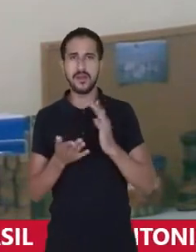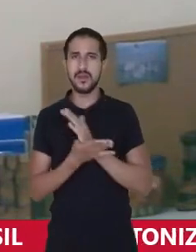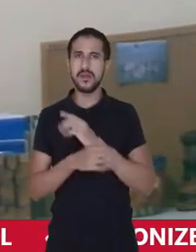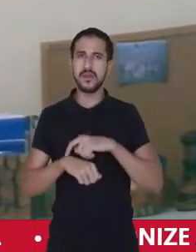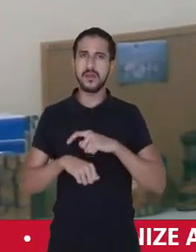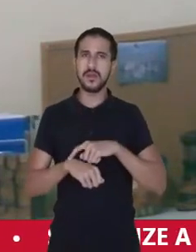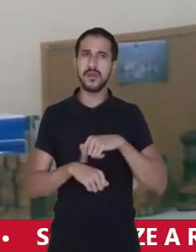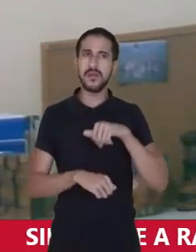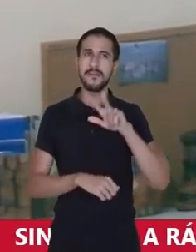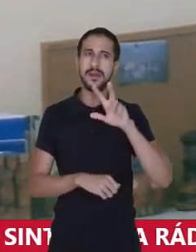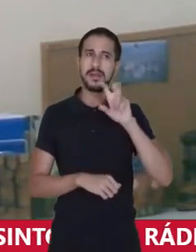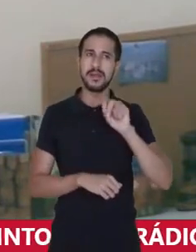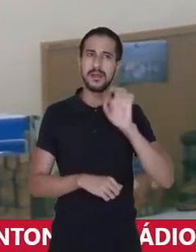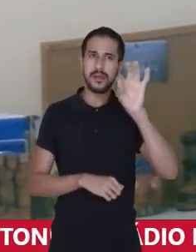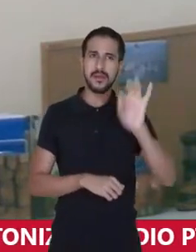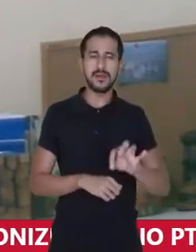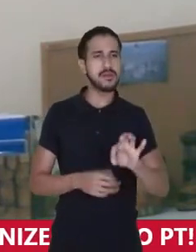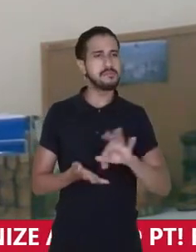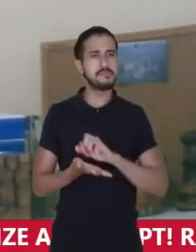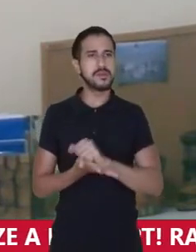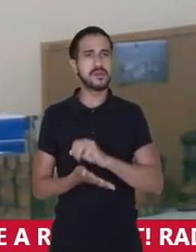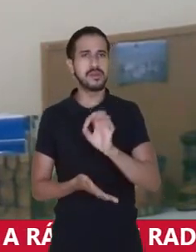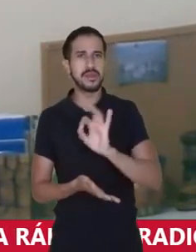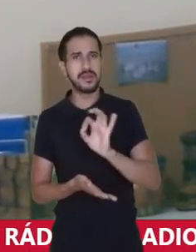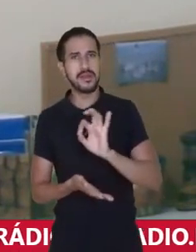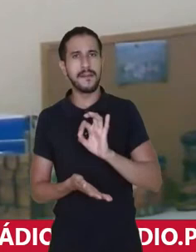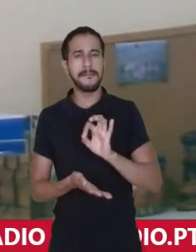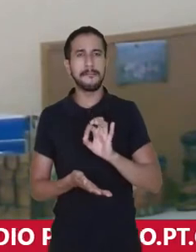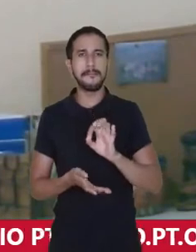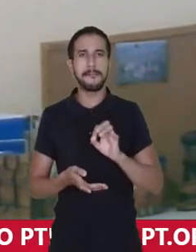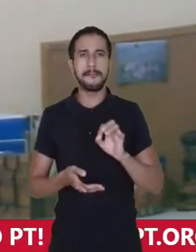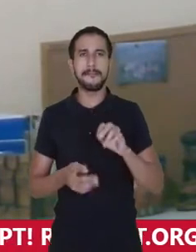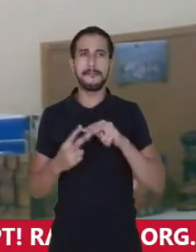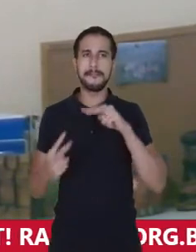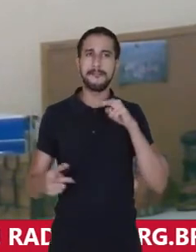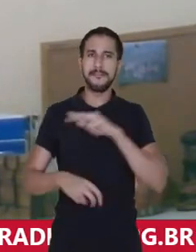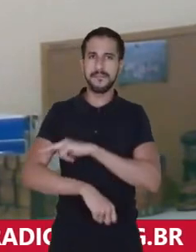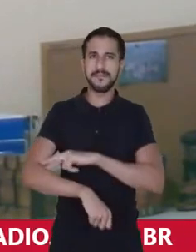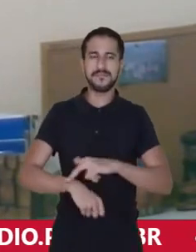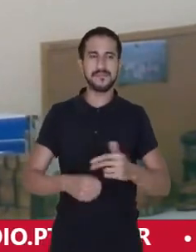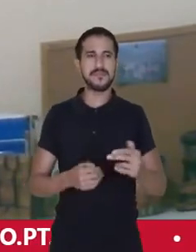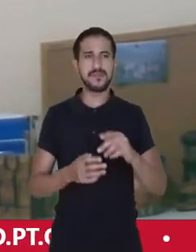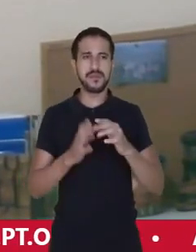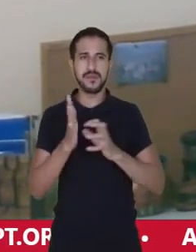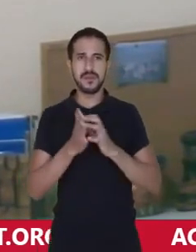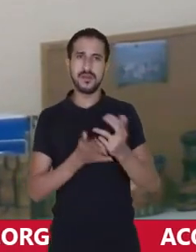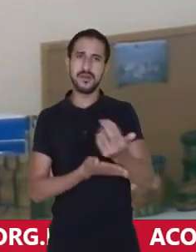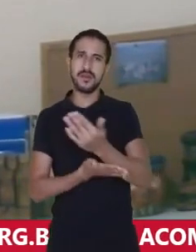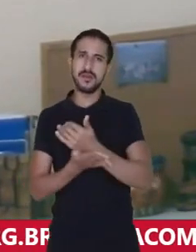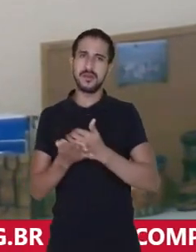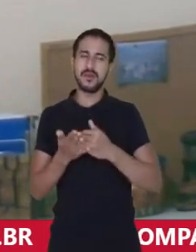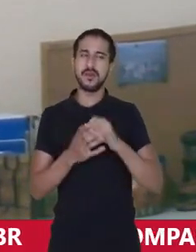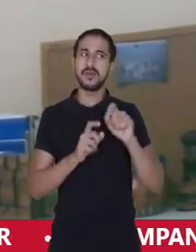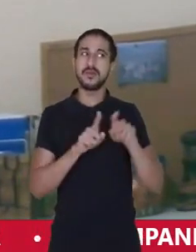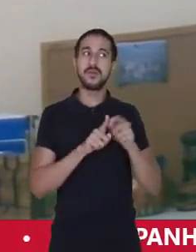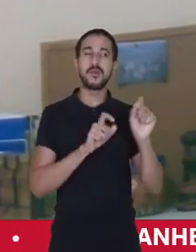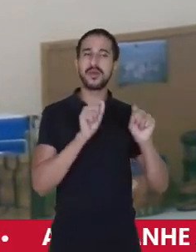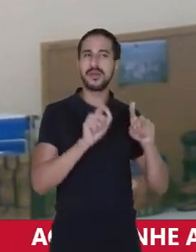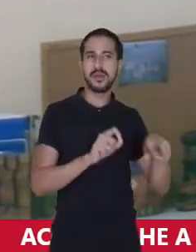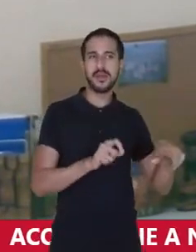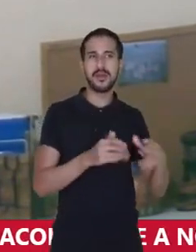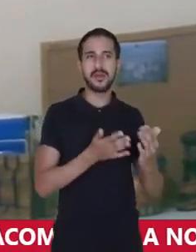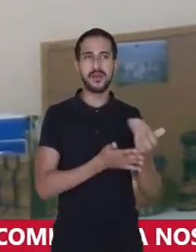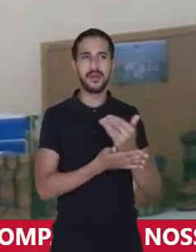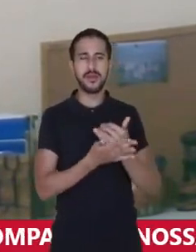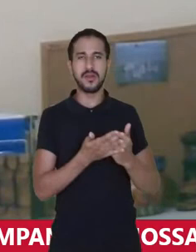momentos, mais de 50% de não notificação da dimensão racial dos dados coletados, e sem falar daquilo que não foi coletado. A Coalizão Negra